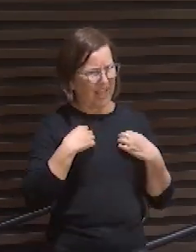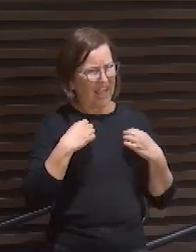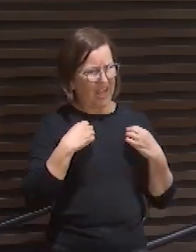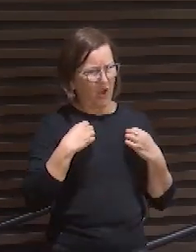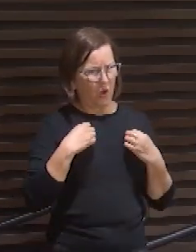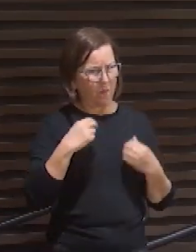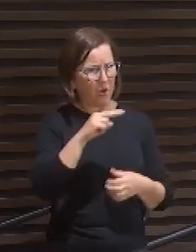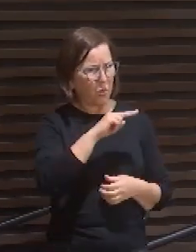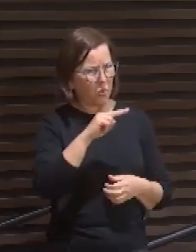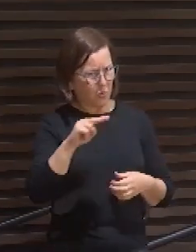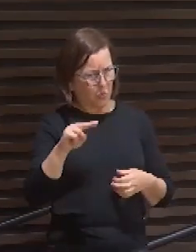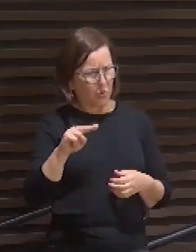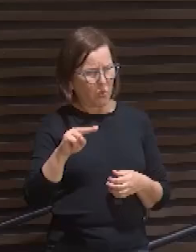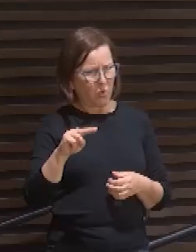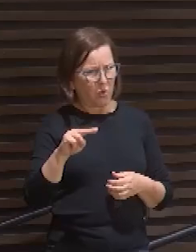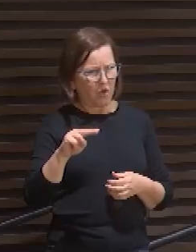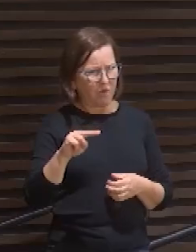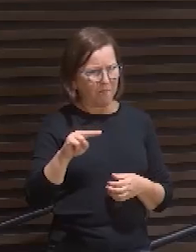morto,